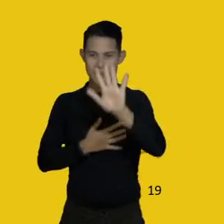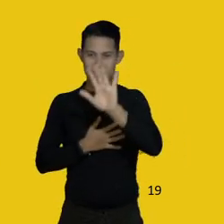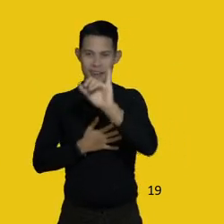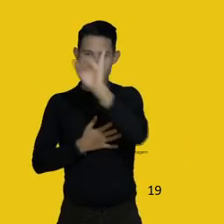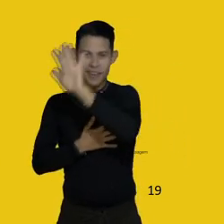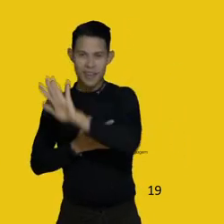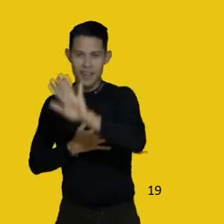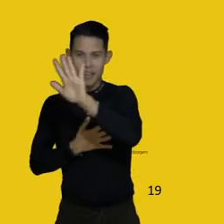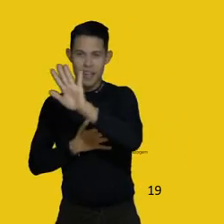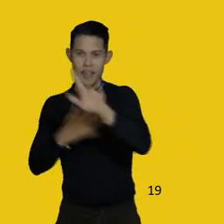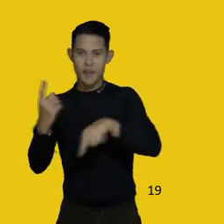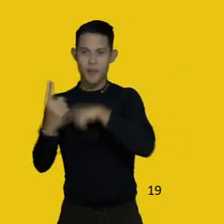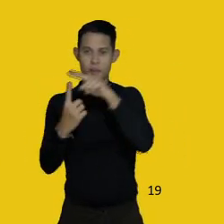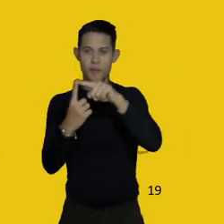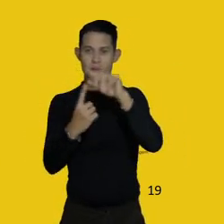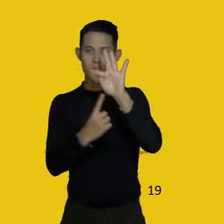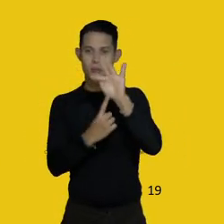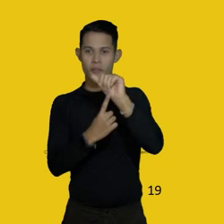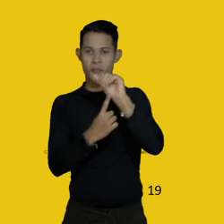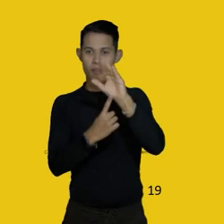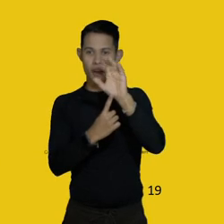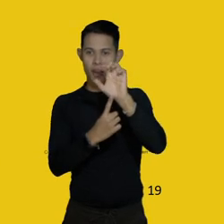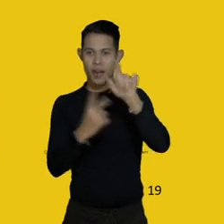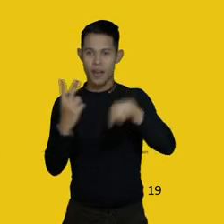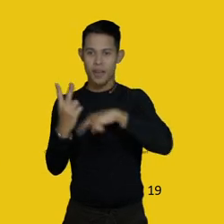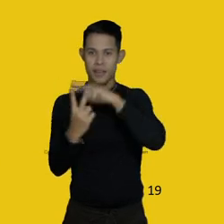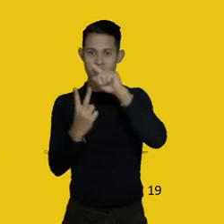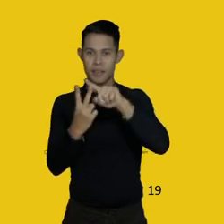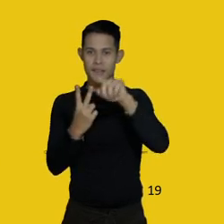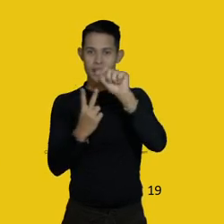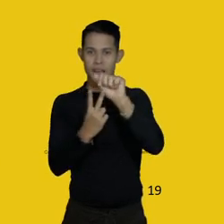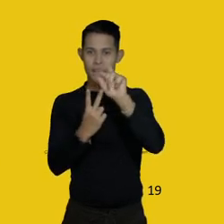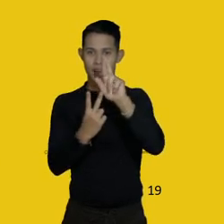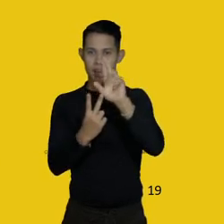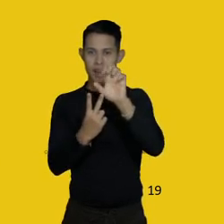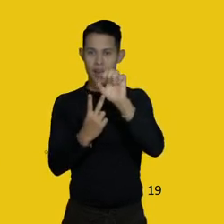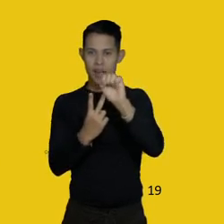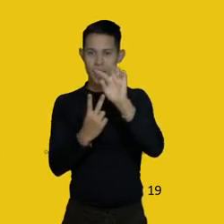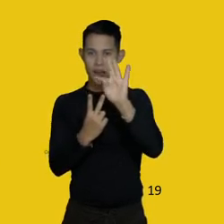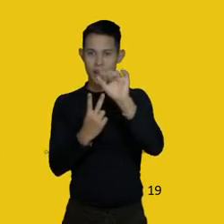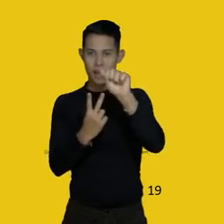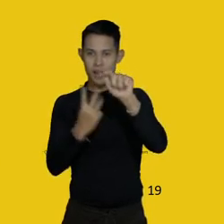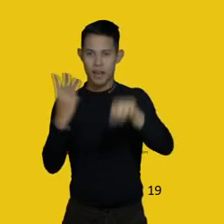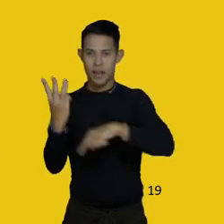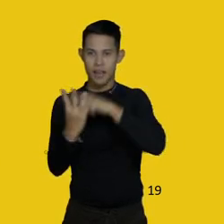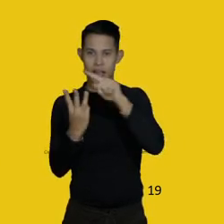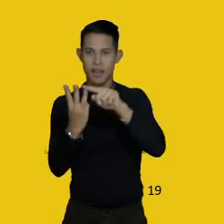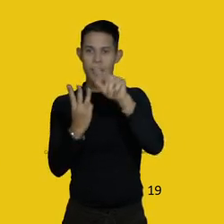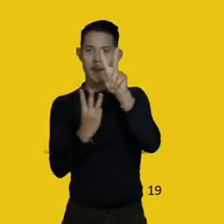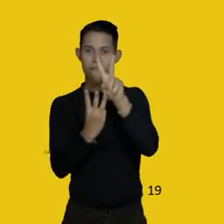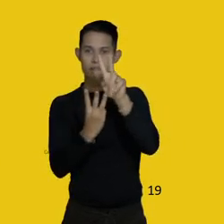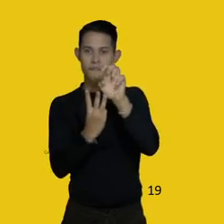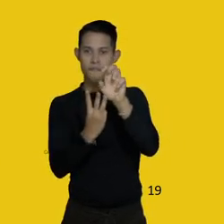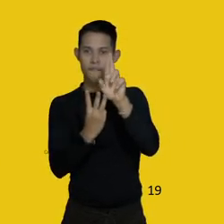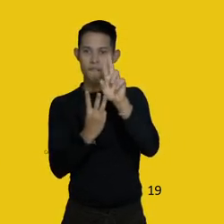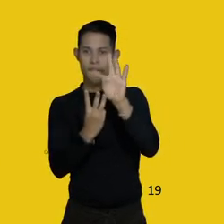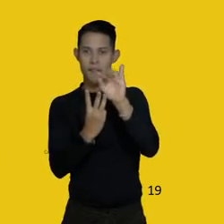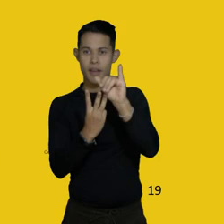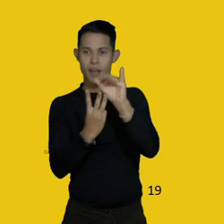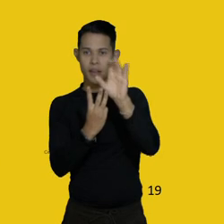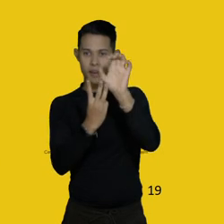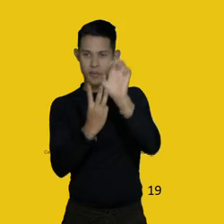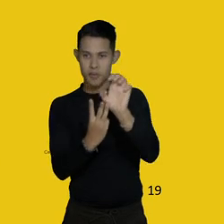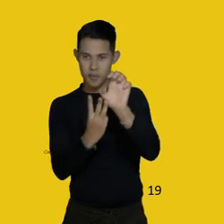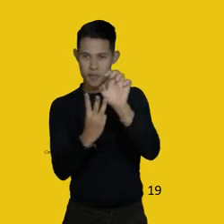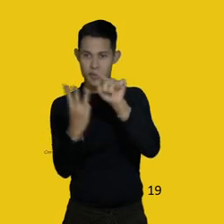pensa que todo mundo entendeu não entendeu então combinar com o seu aluninho se você não entender me pergunte mas se o aluno é tímido você chega até o